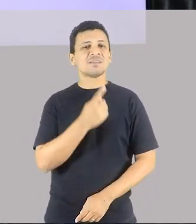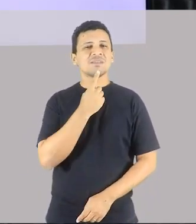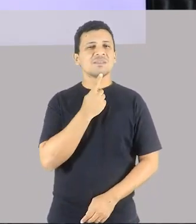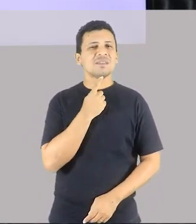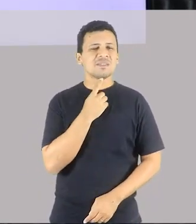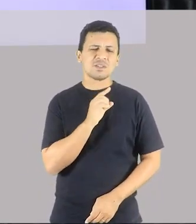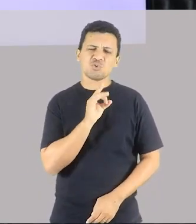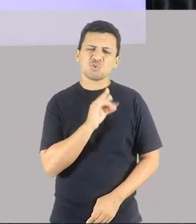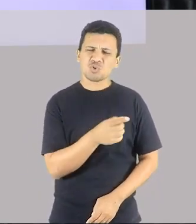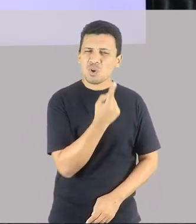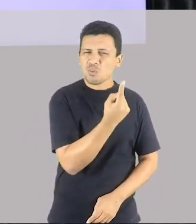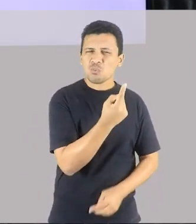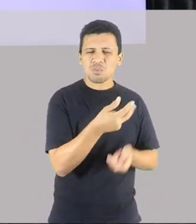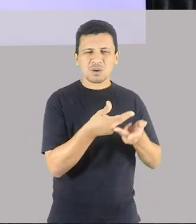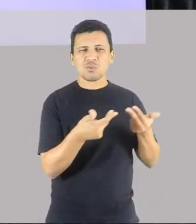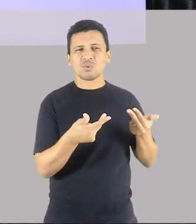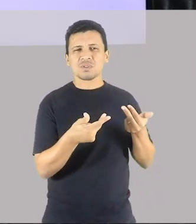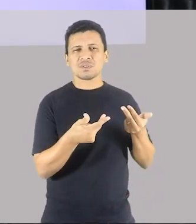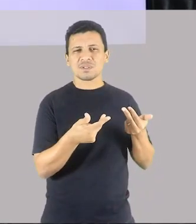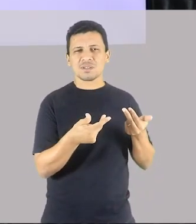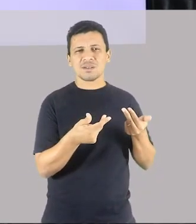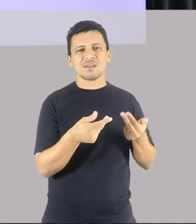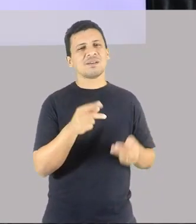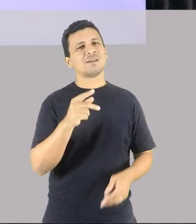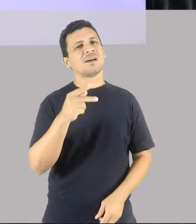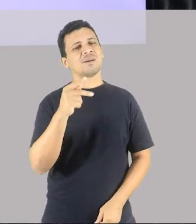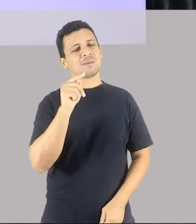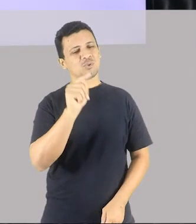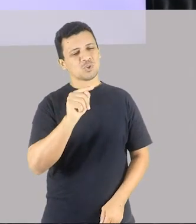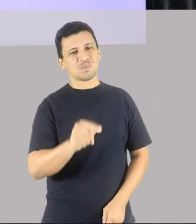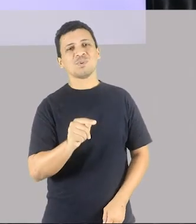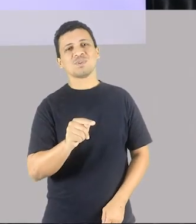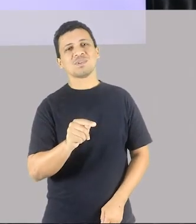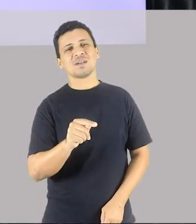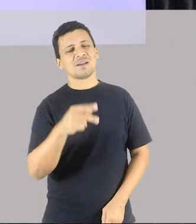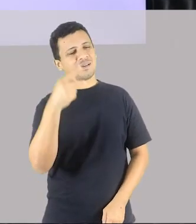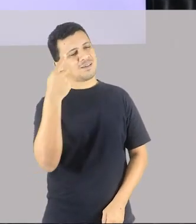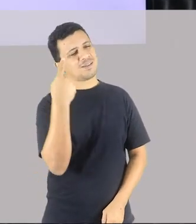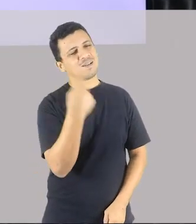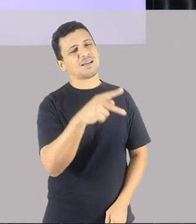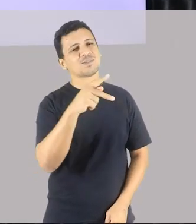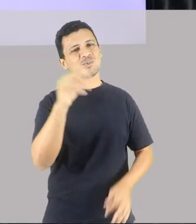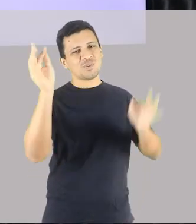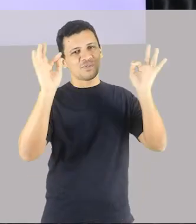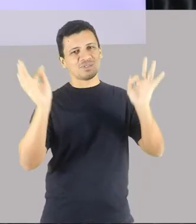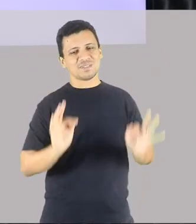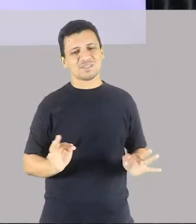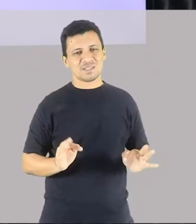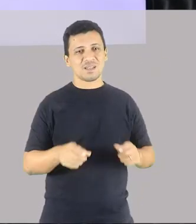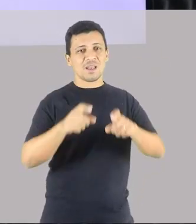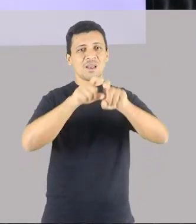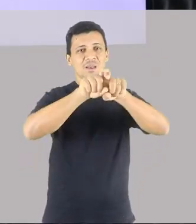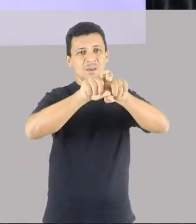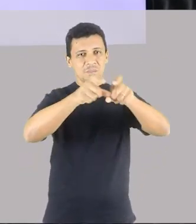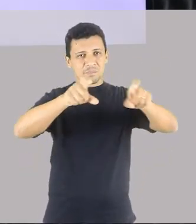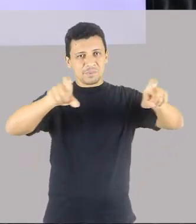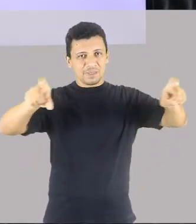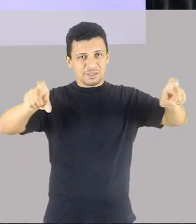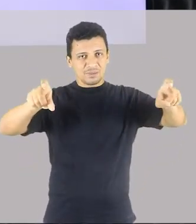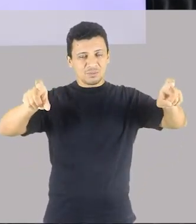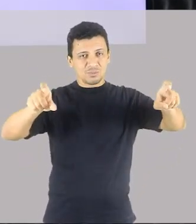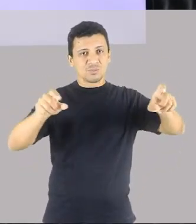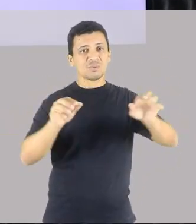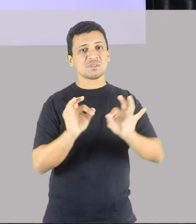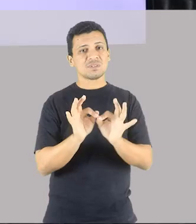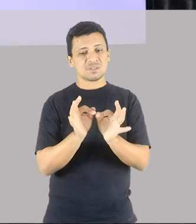sua felicidade, lembrando que a oração aí, o período é simples, a oração é absoluta, e no